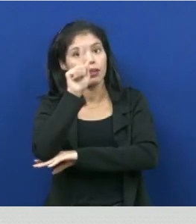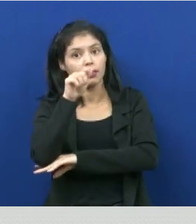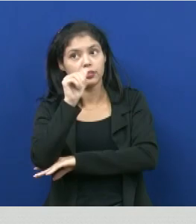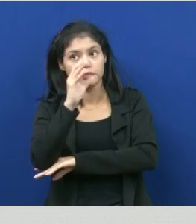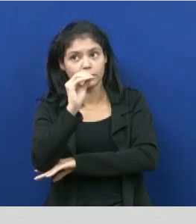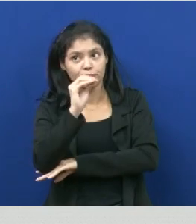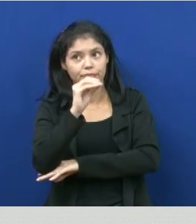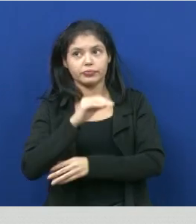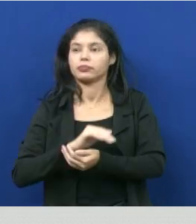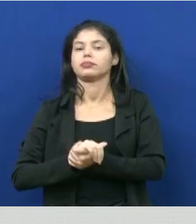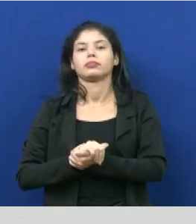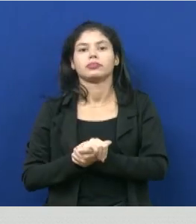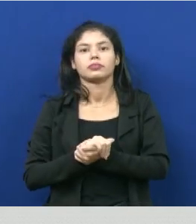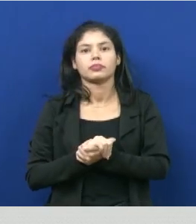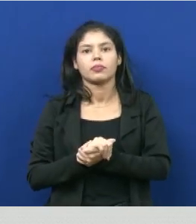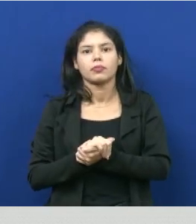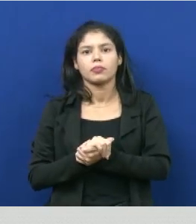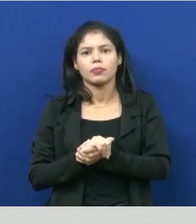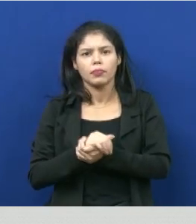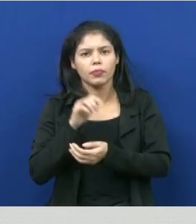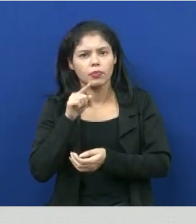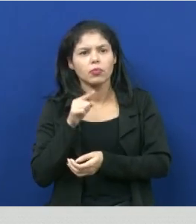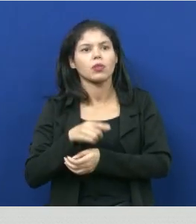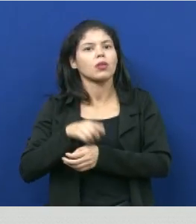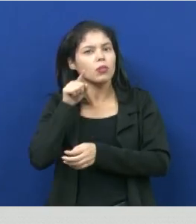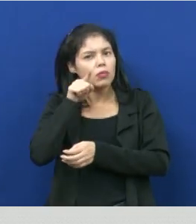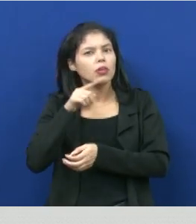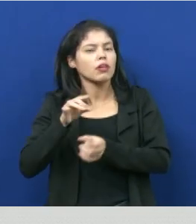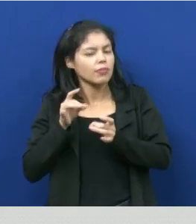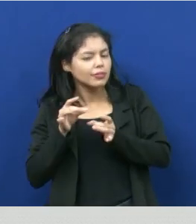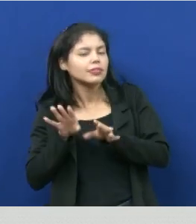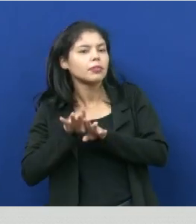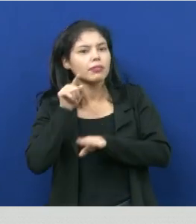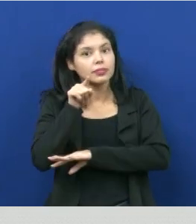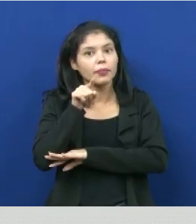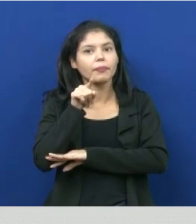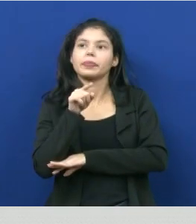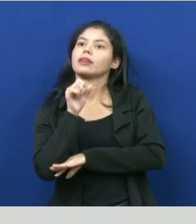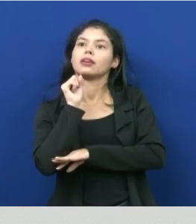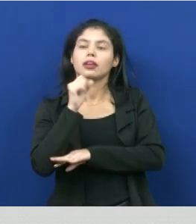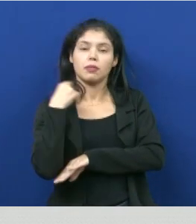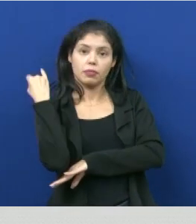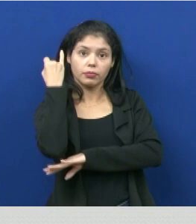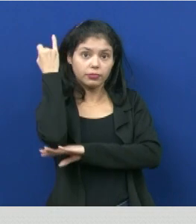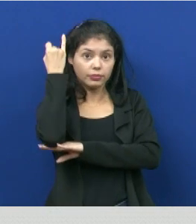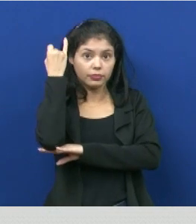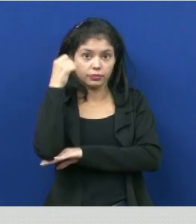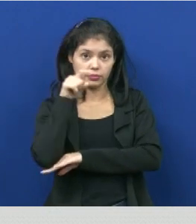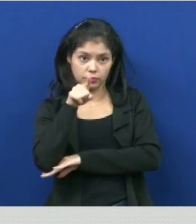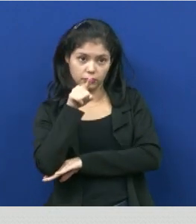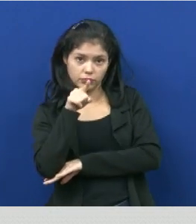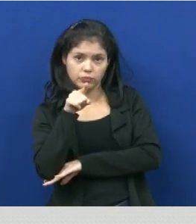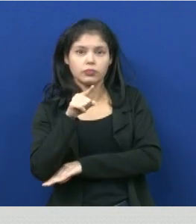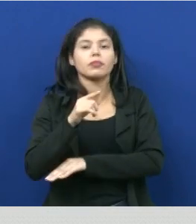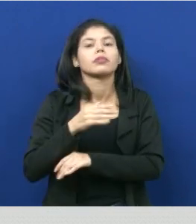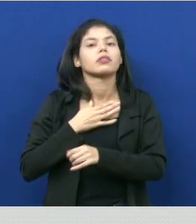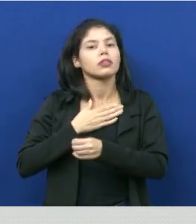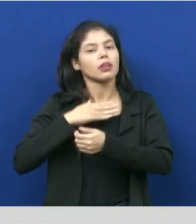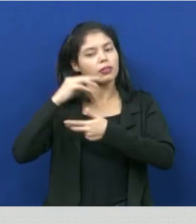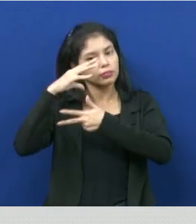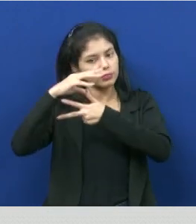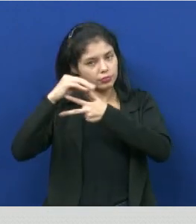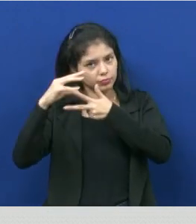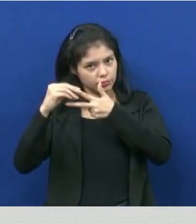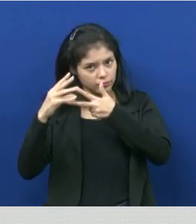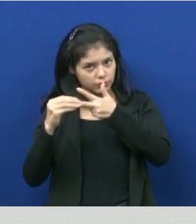razão. E quero até deixar essa dica para você. Você, principalmente, que está se preparando